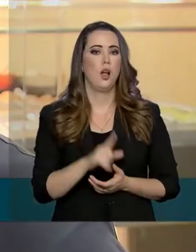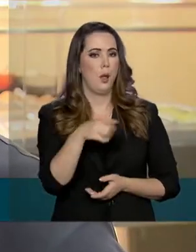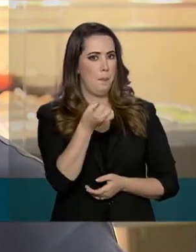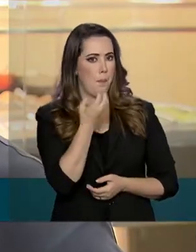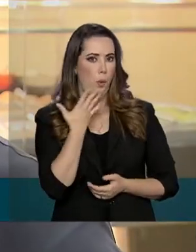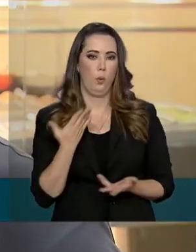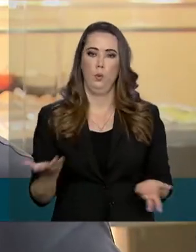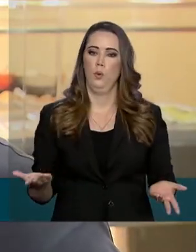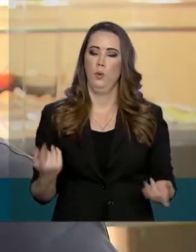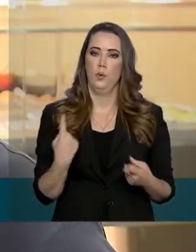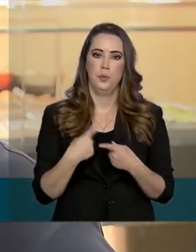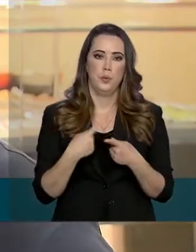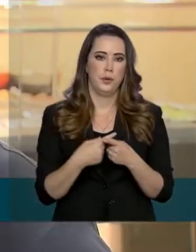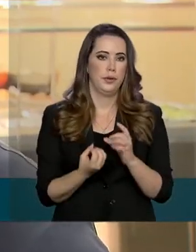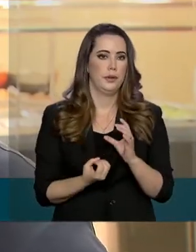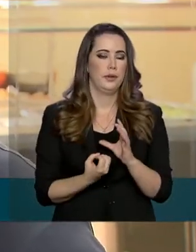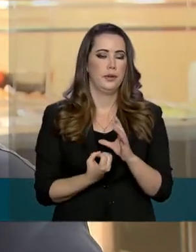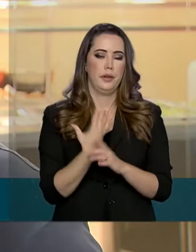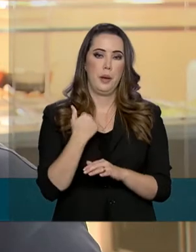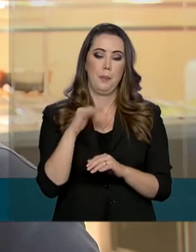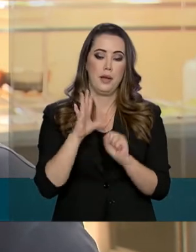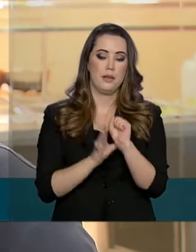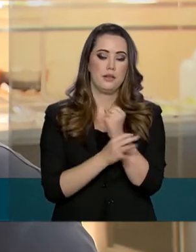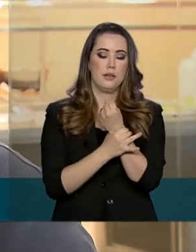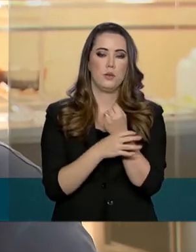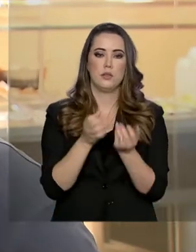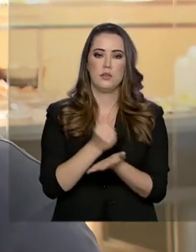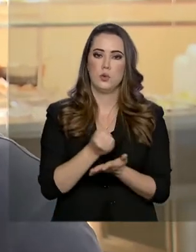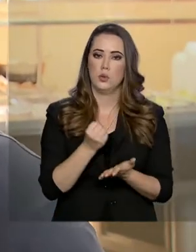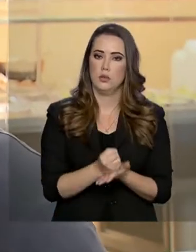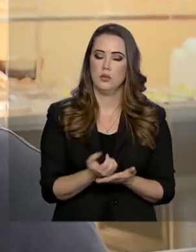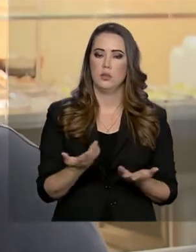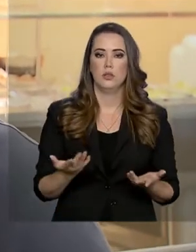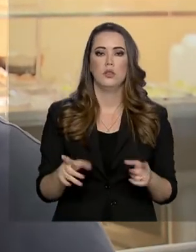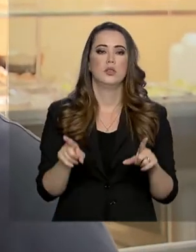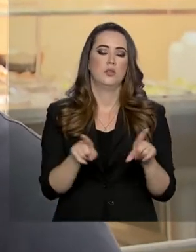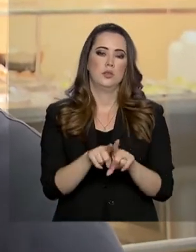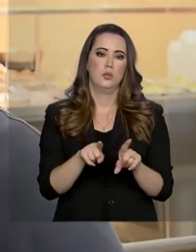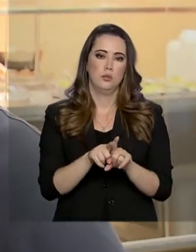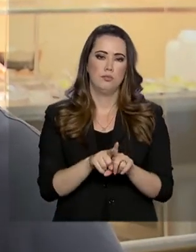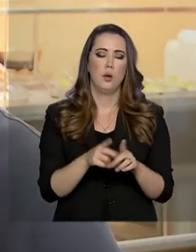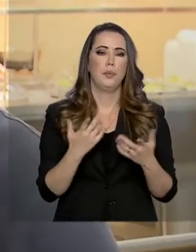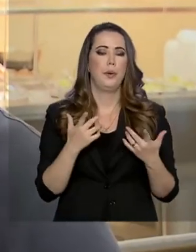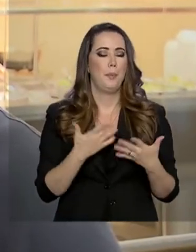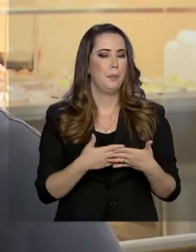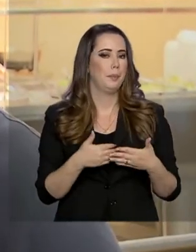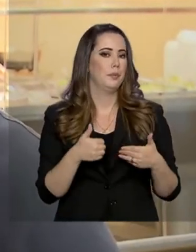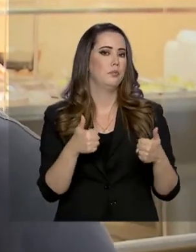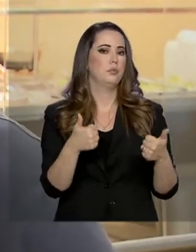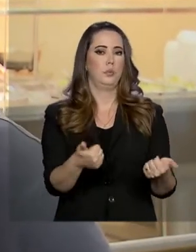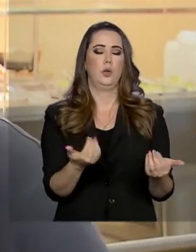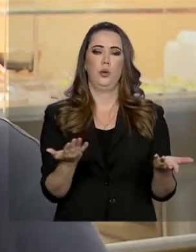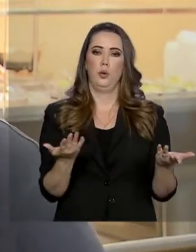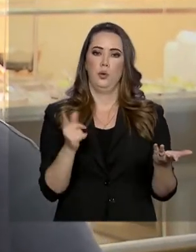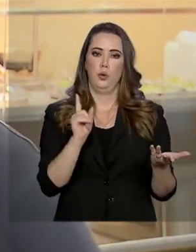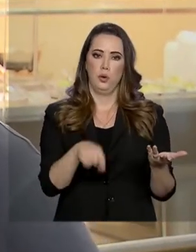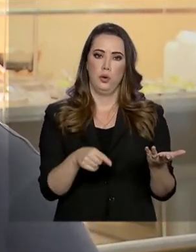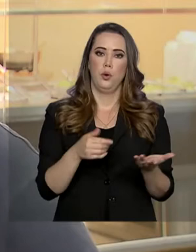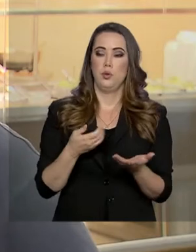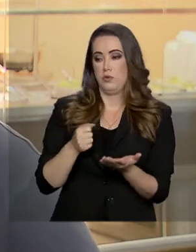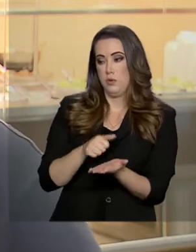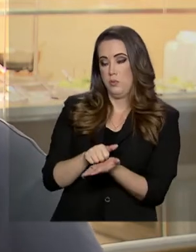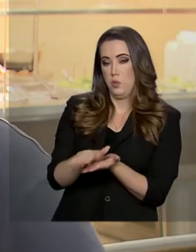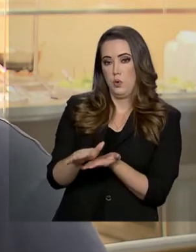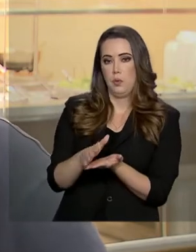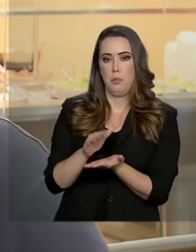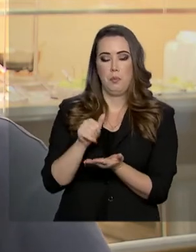porque ele gera mais segurança na contratação, inclusive flexibilização na demissão,